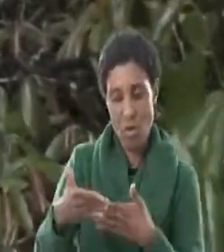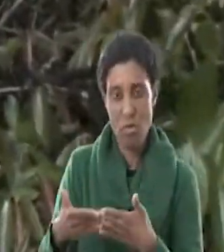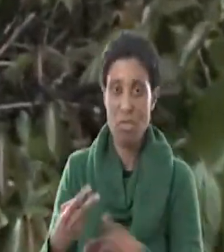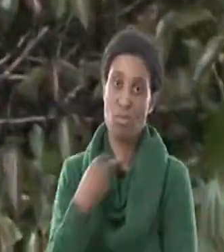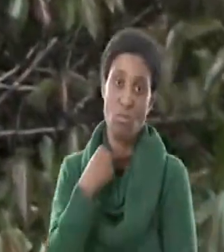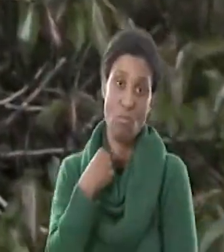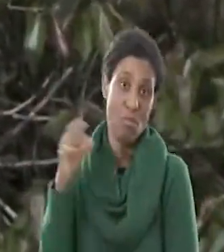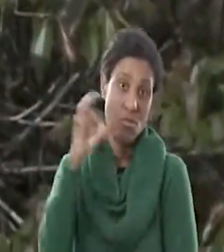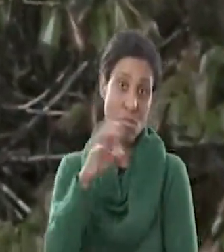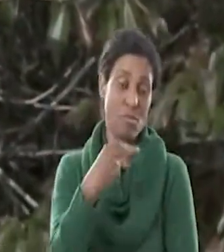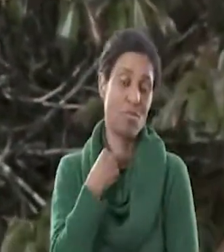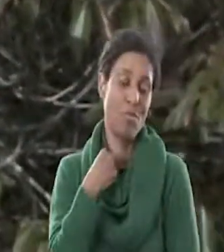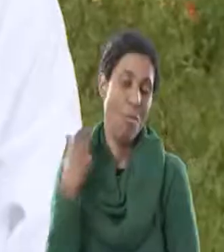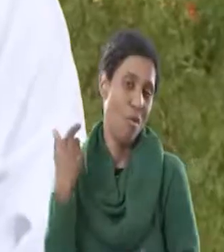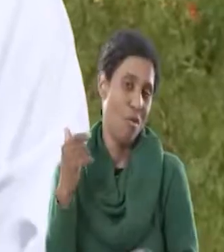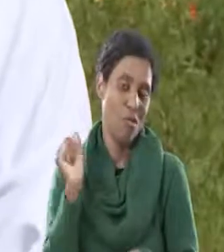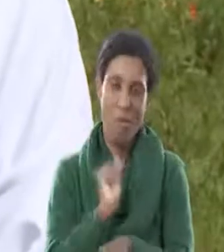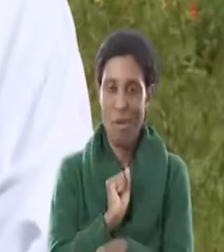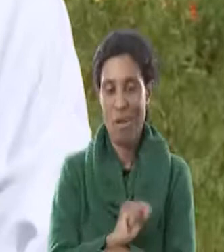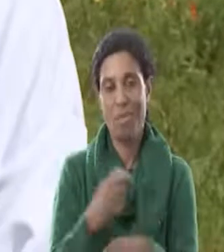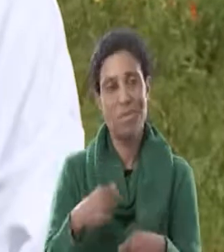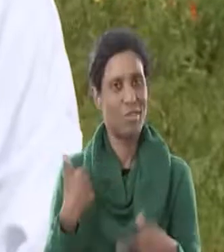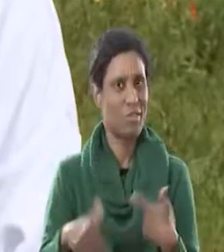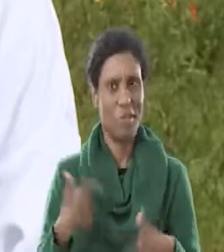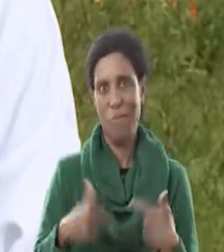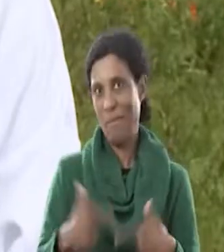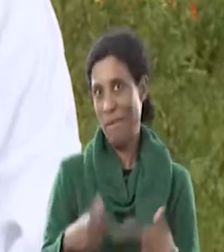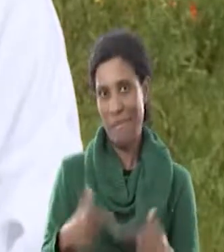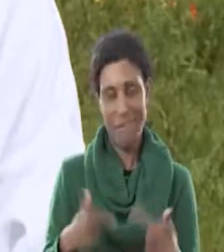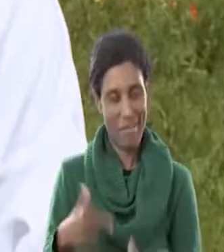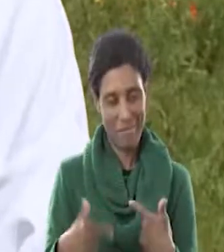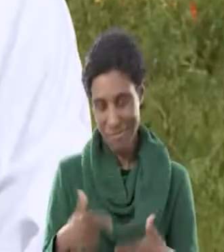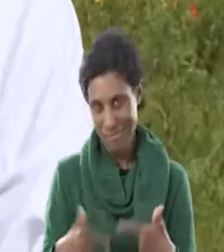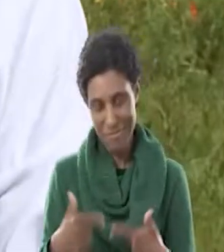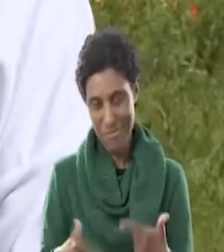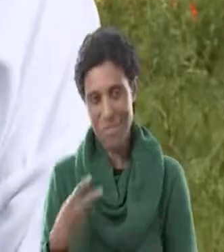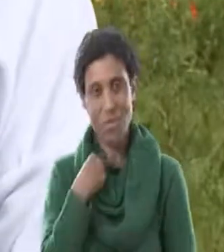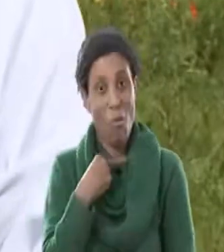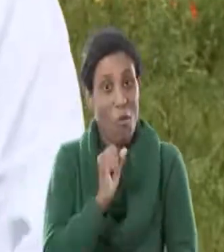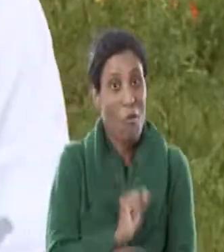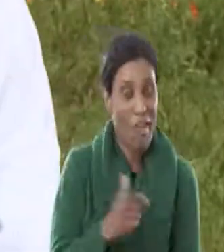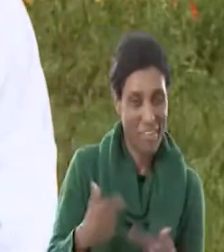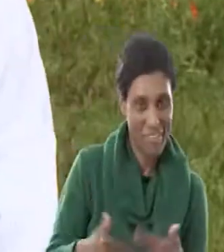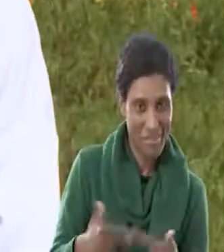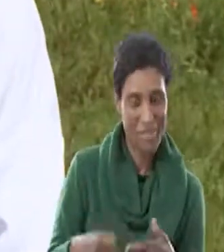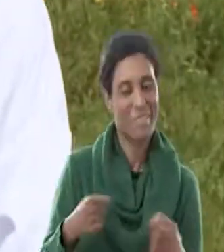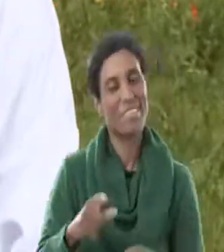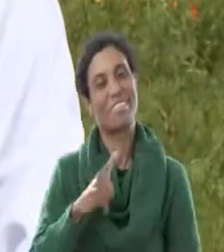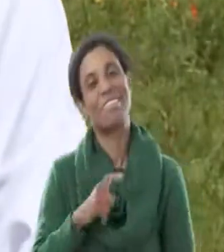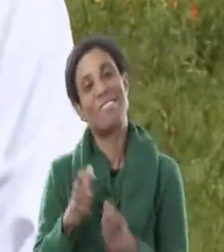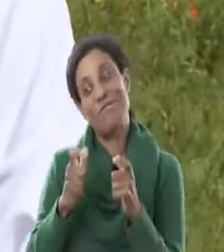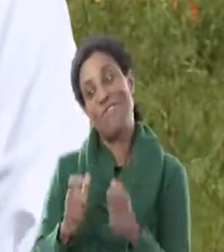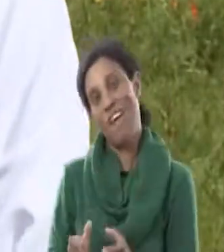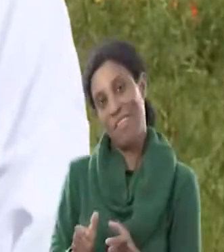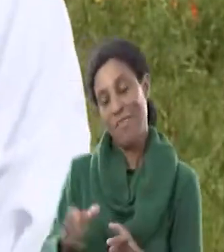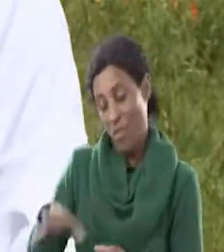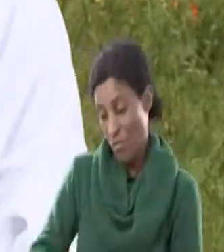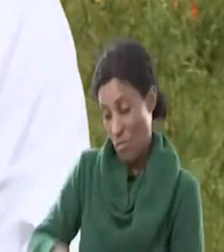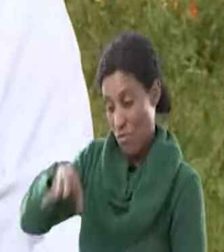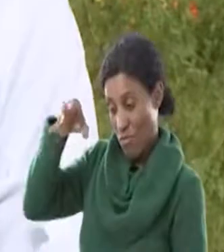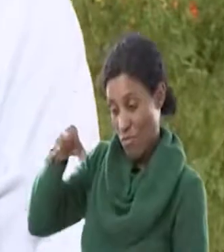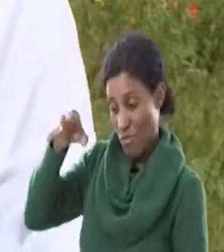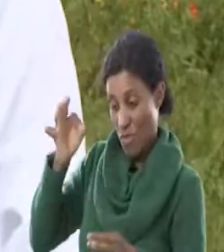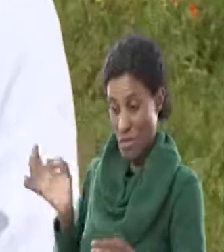outra sobrecaixa e não deixa elas parar. Deixa elas trabalhar direto. Não, nunca pode deixar faltando espaço para elas. O espaço tem que ter. Tirou